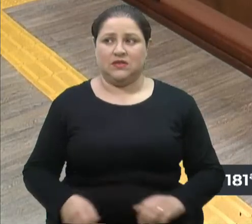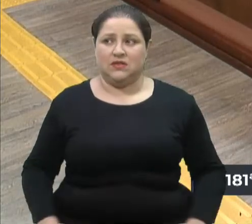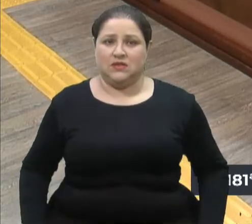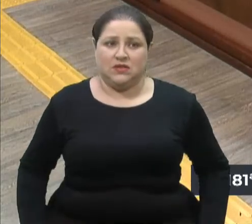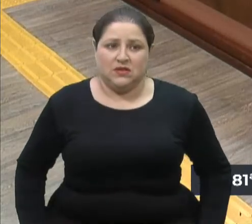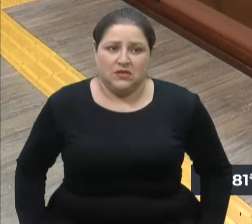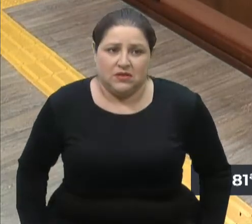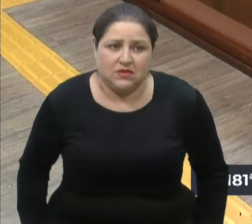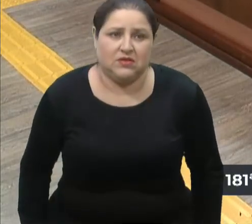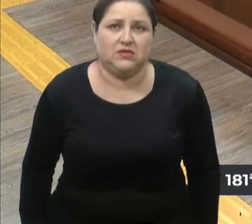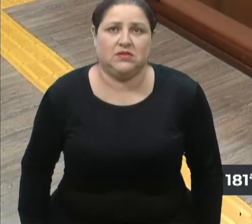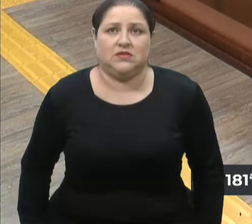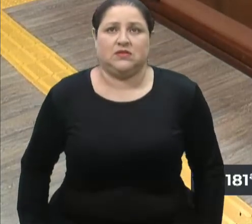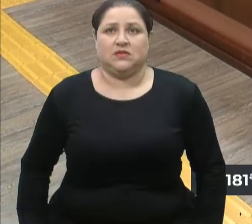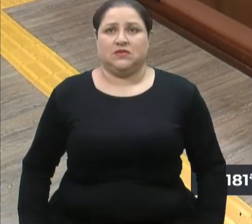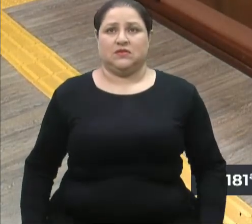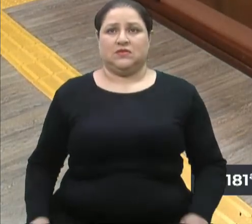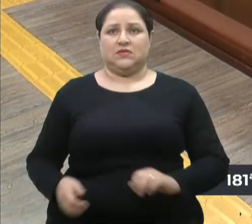4.